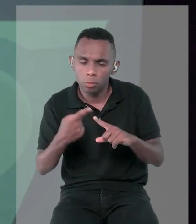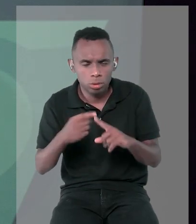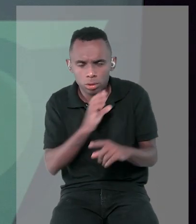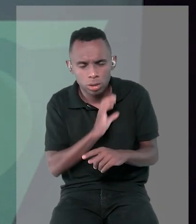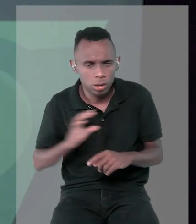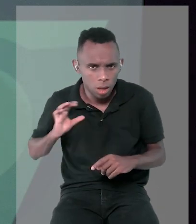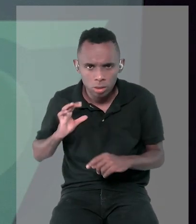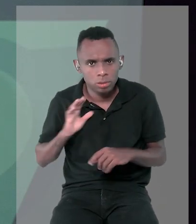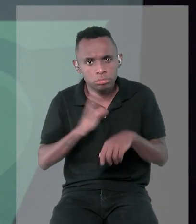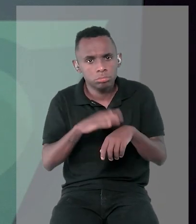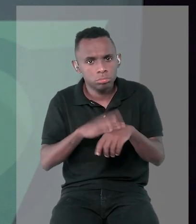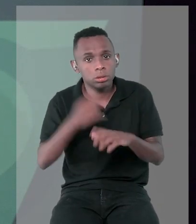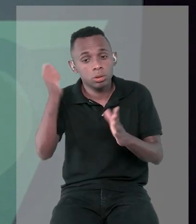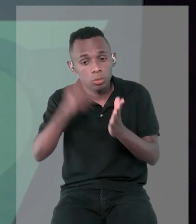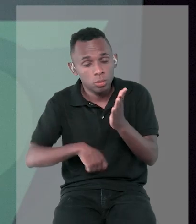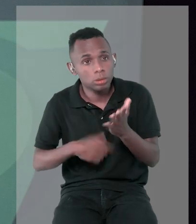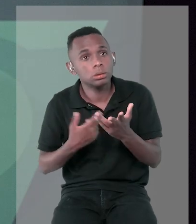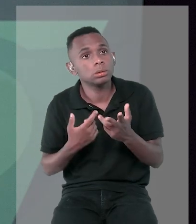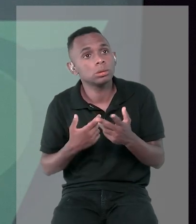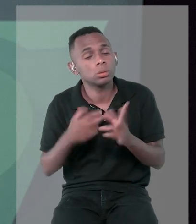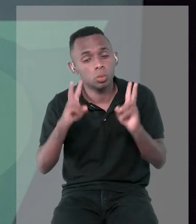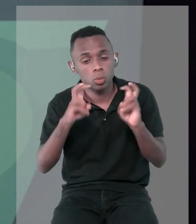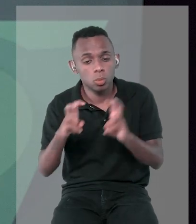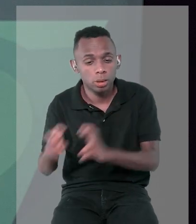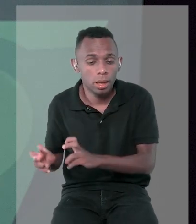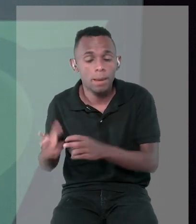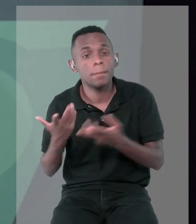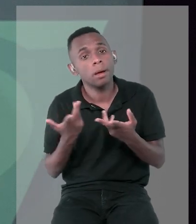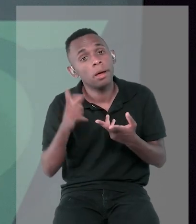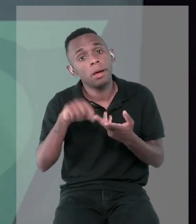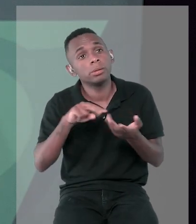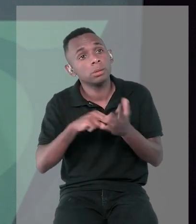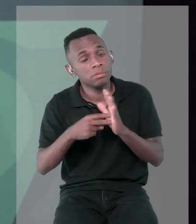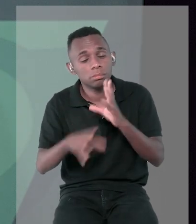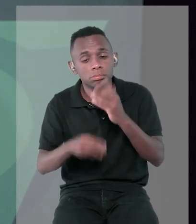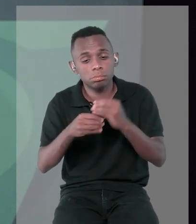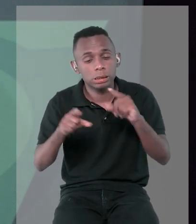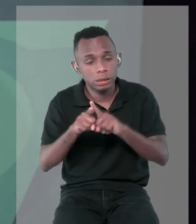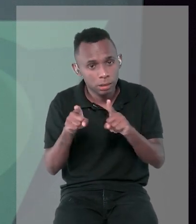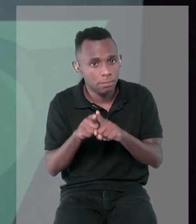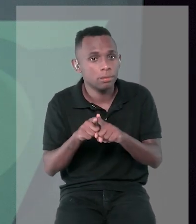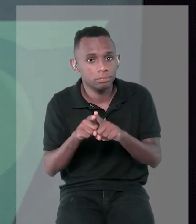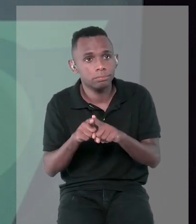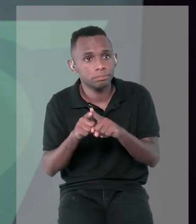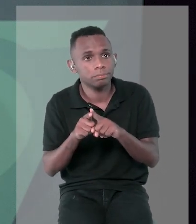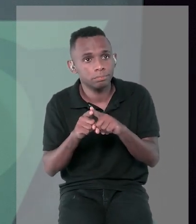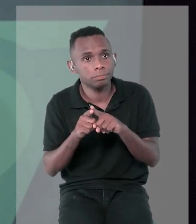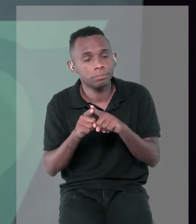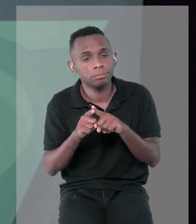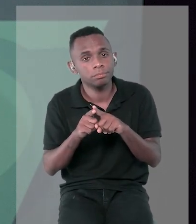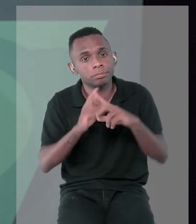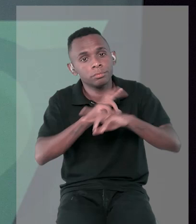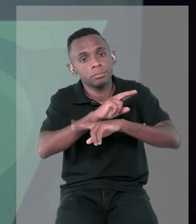ela mesma, né, que assina entre os 13 títulos, de certa forma, faz parte também daquela